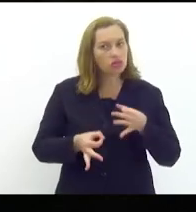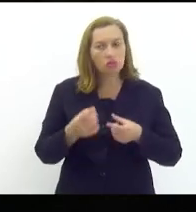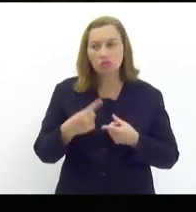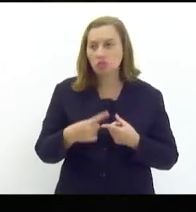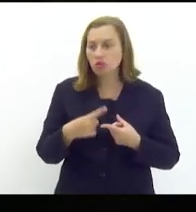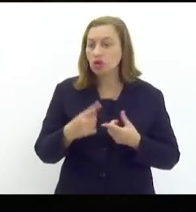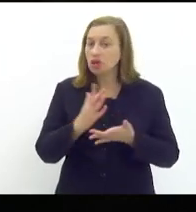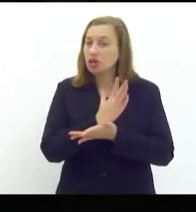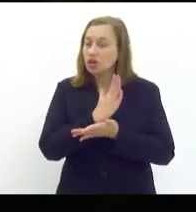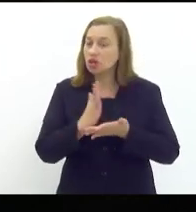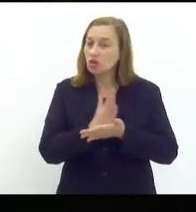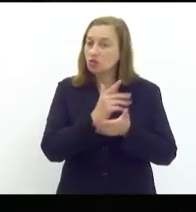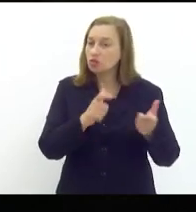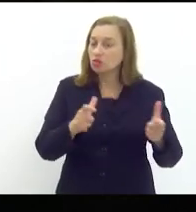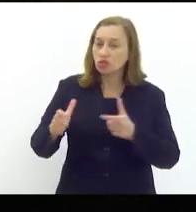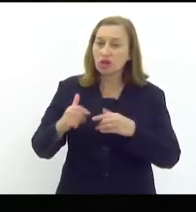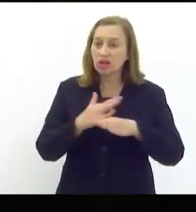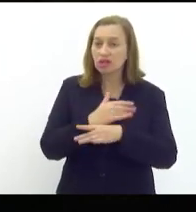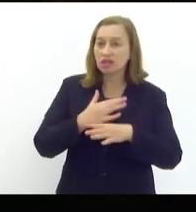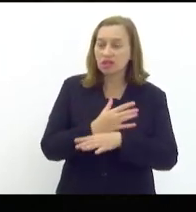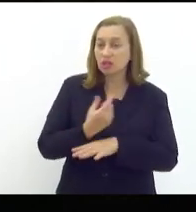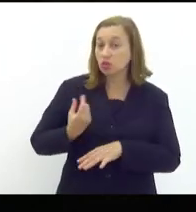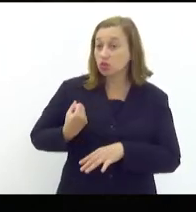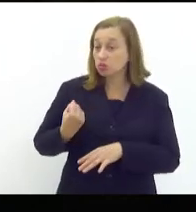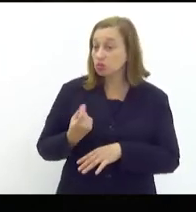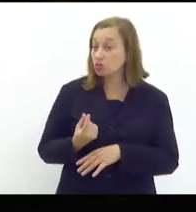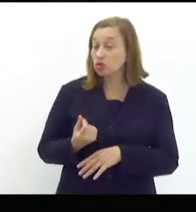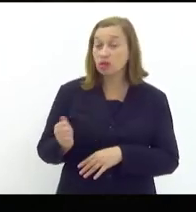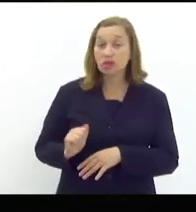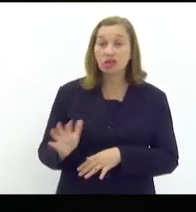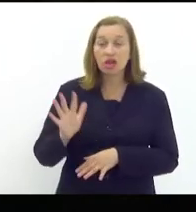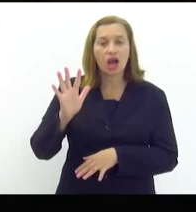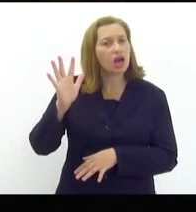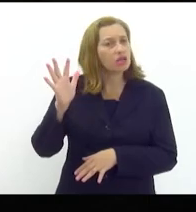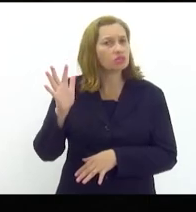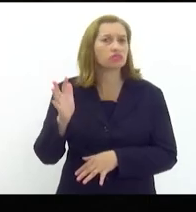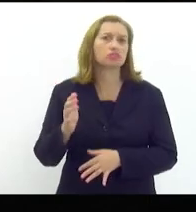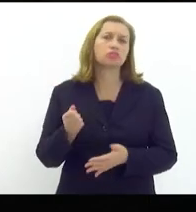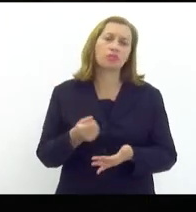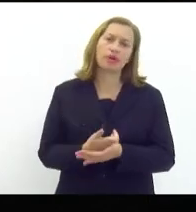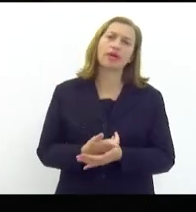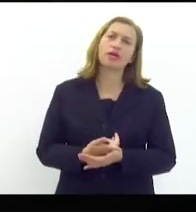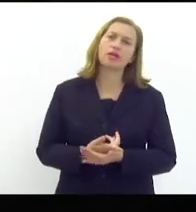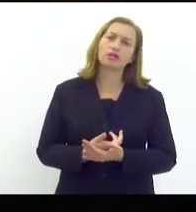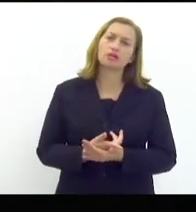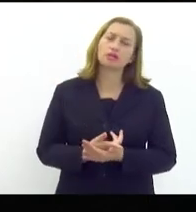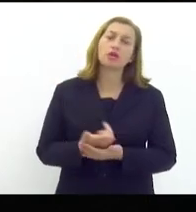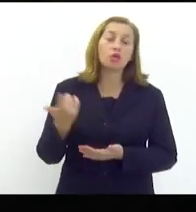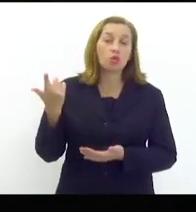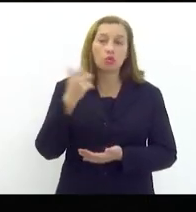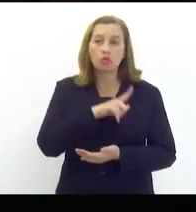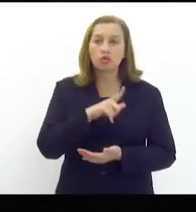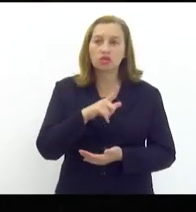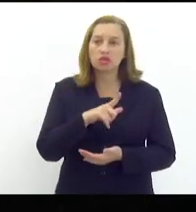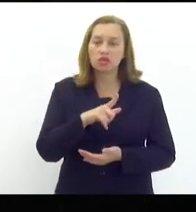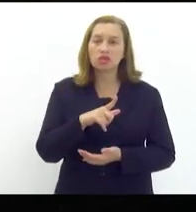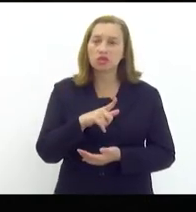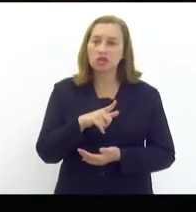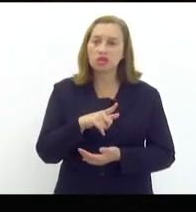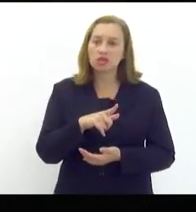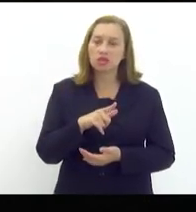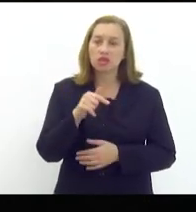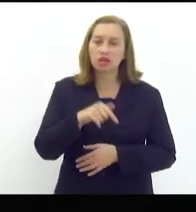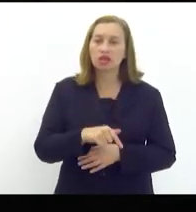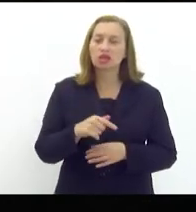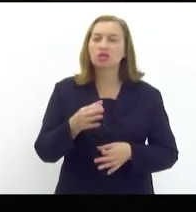em algumas regiões da cidade deu um aumento extorcivo consegui eliminar aqui